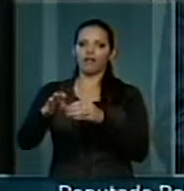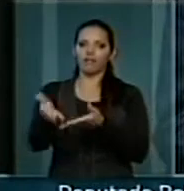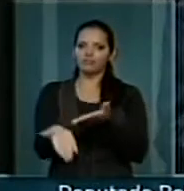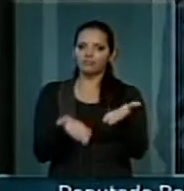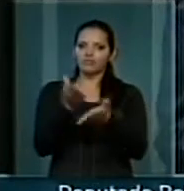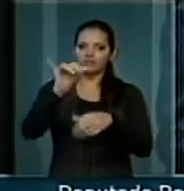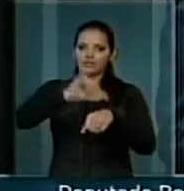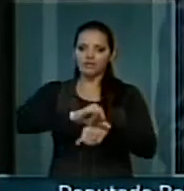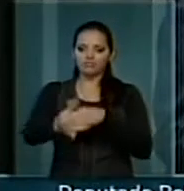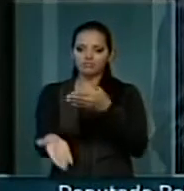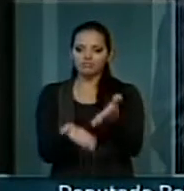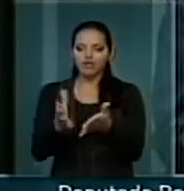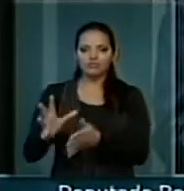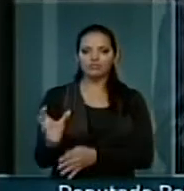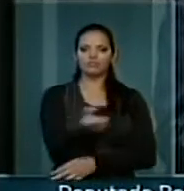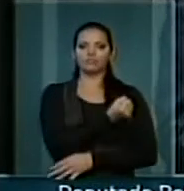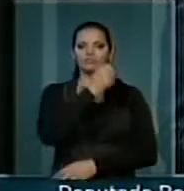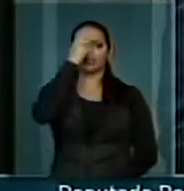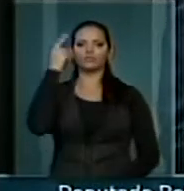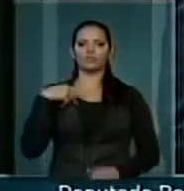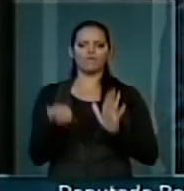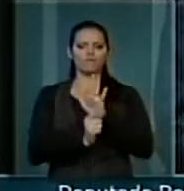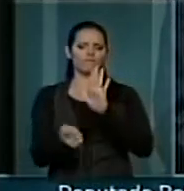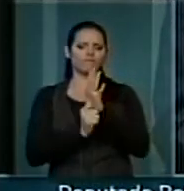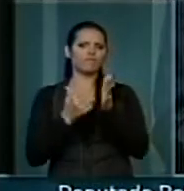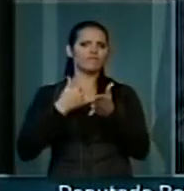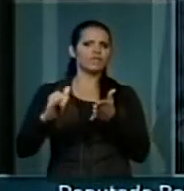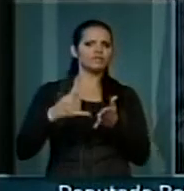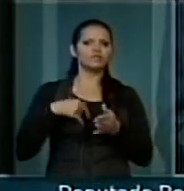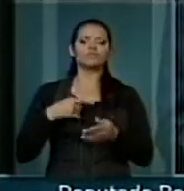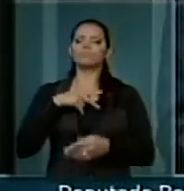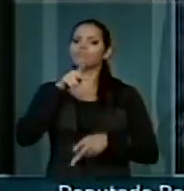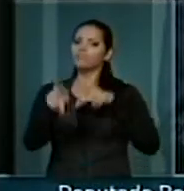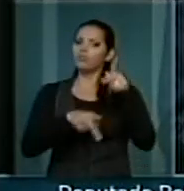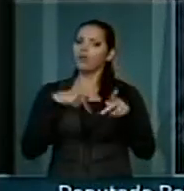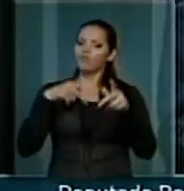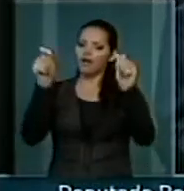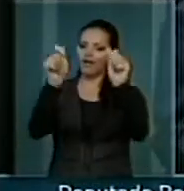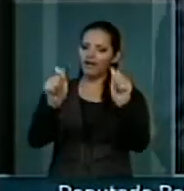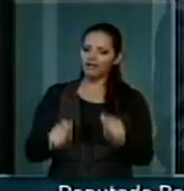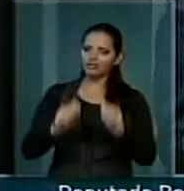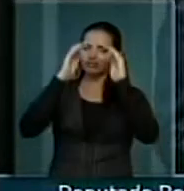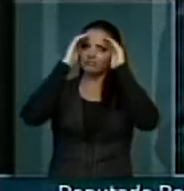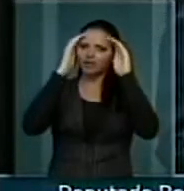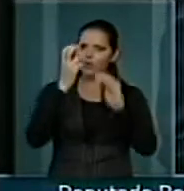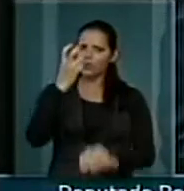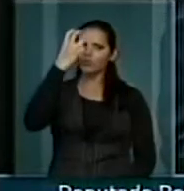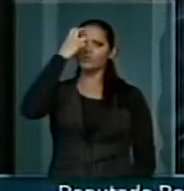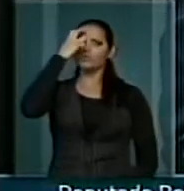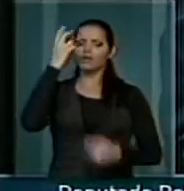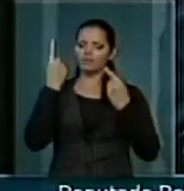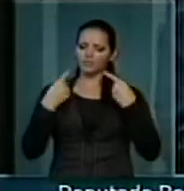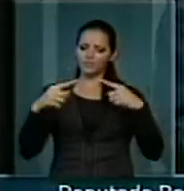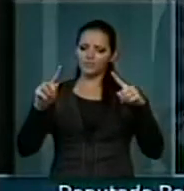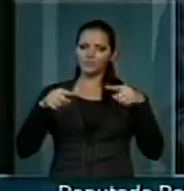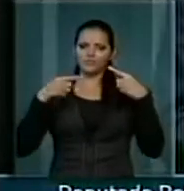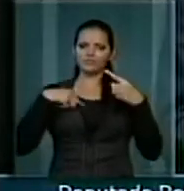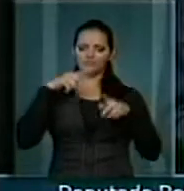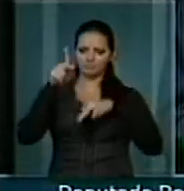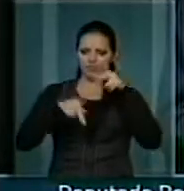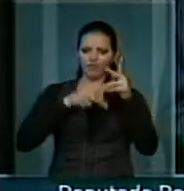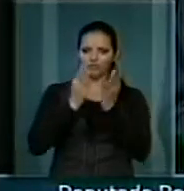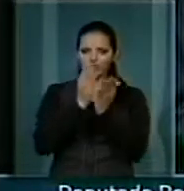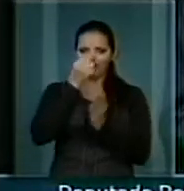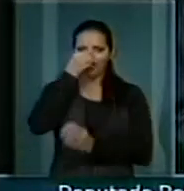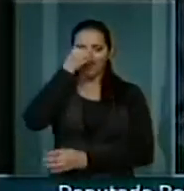centros de recuperação de dependentes químicos. Somos um povo que cultiva a arte, a cultura, a música. Somos um povo